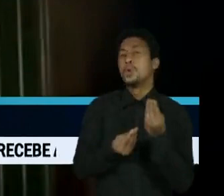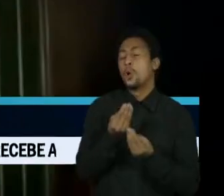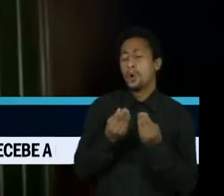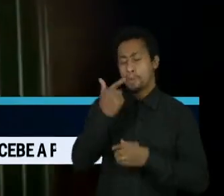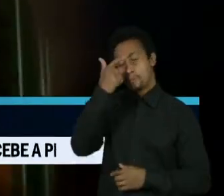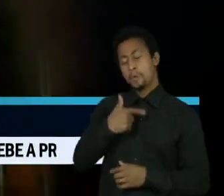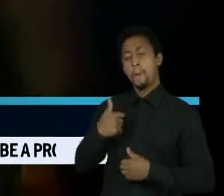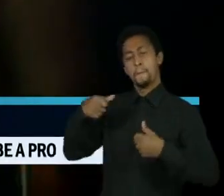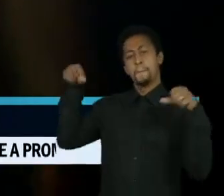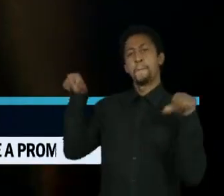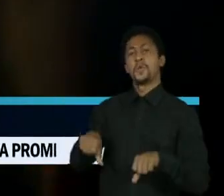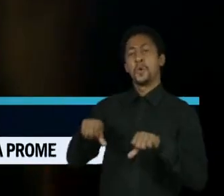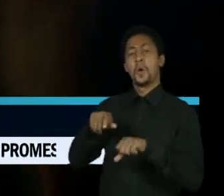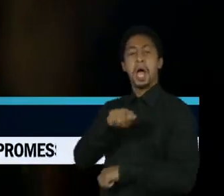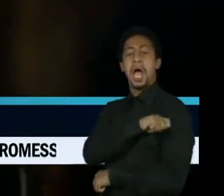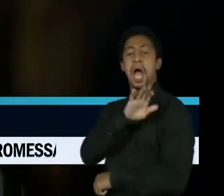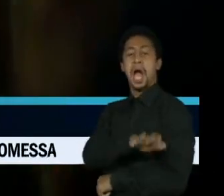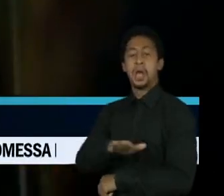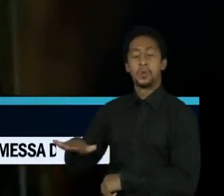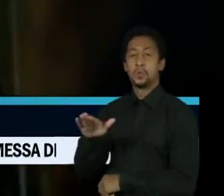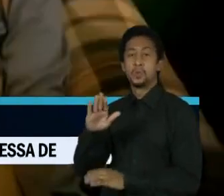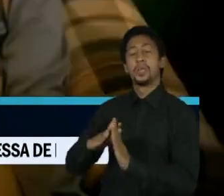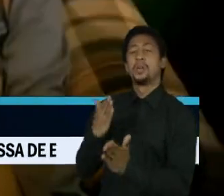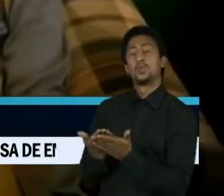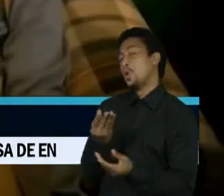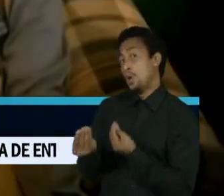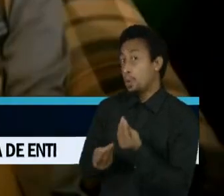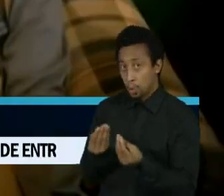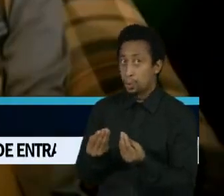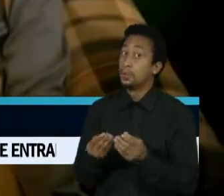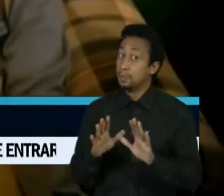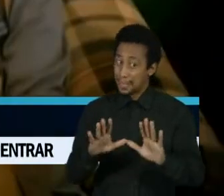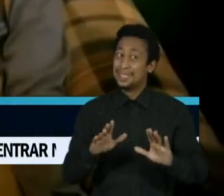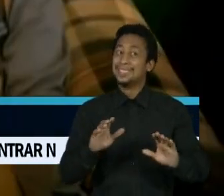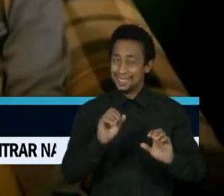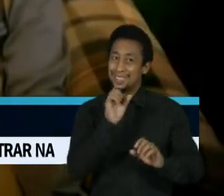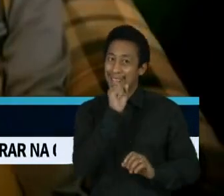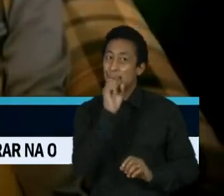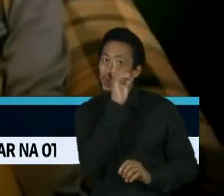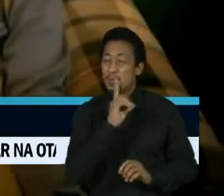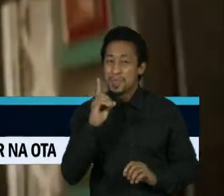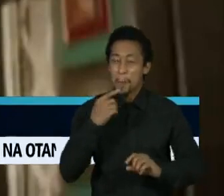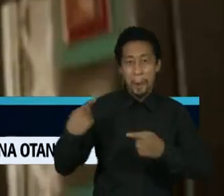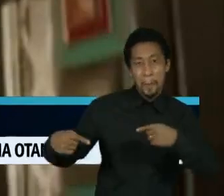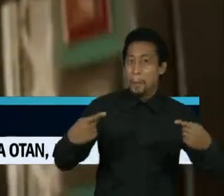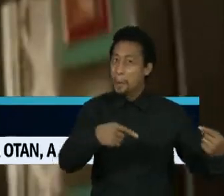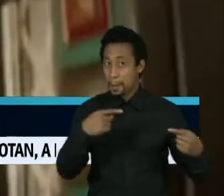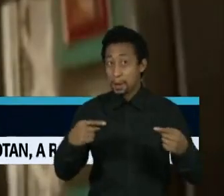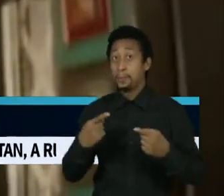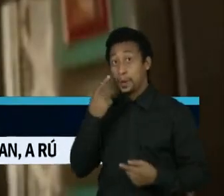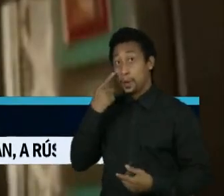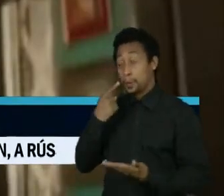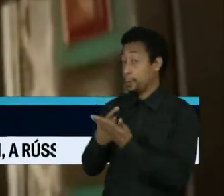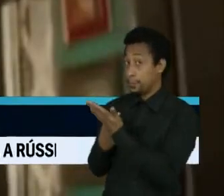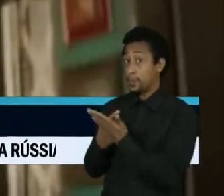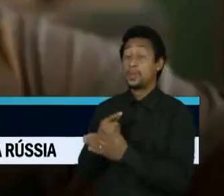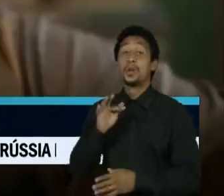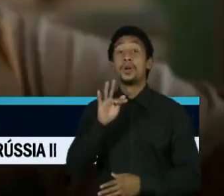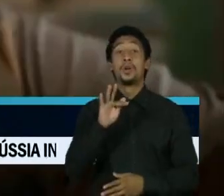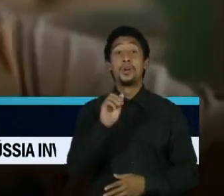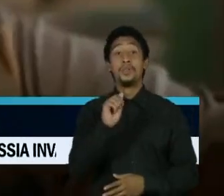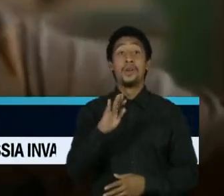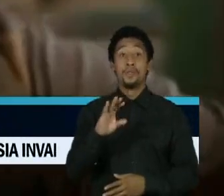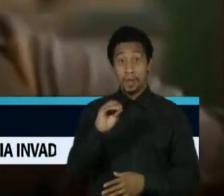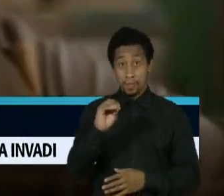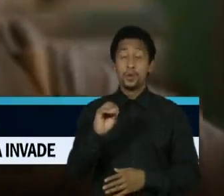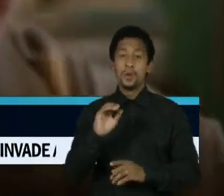de apoiadores do presidente Jair Bolsonaro no fim de semana. Nela, o personagem do ator Fábio Porchat assedia dois meninos. O filme foi